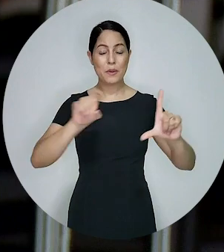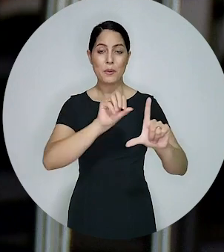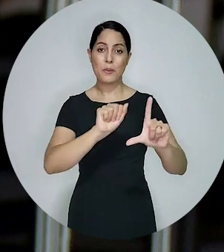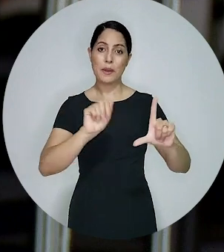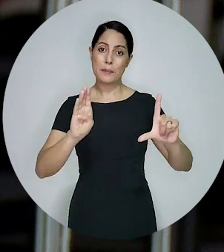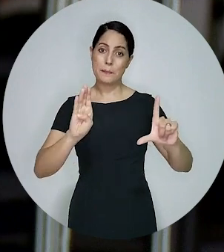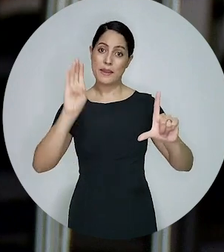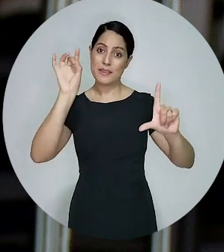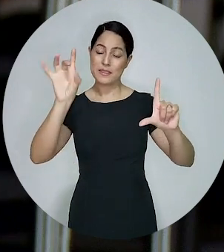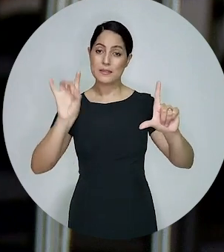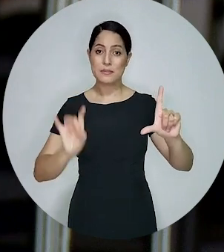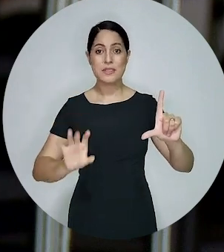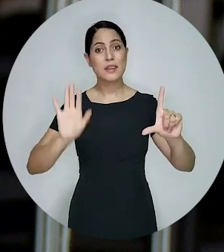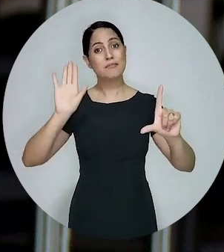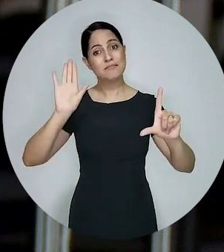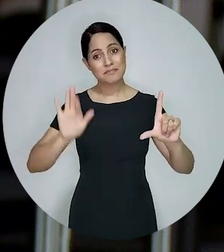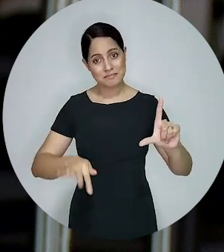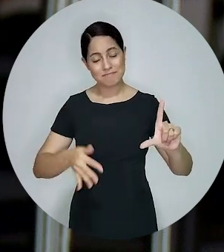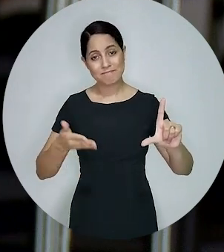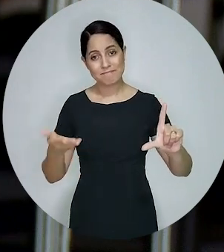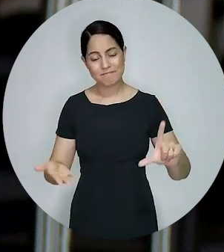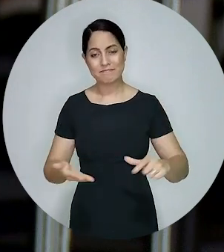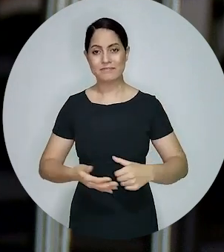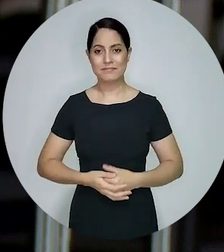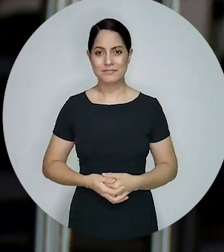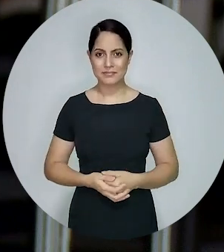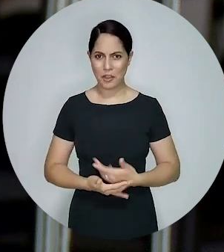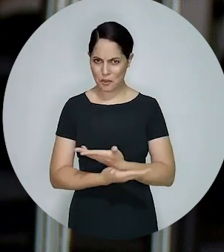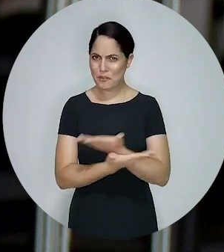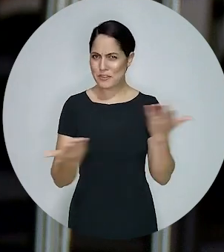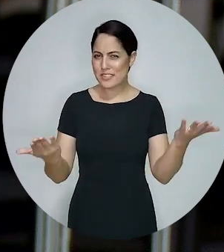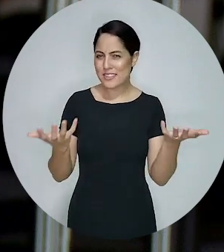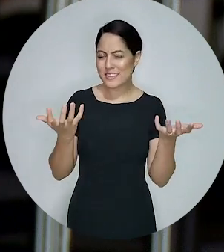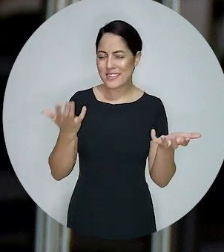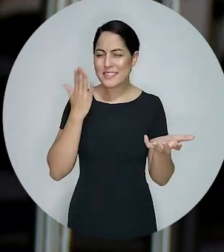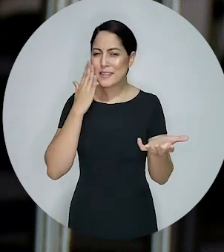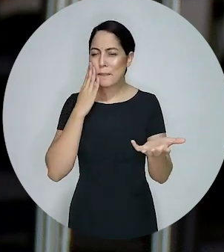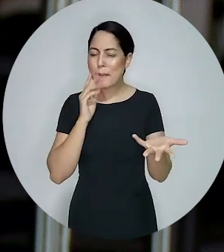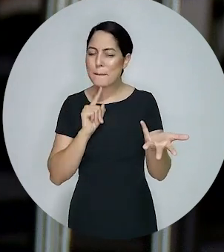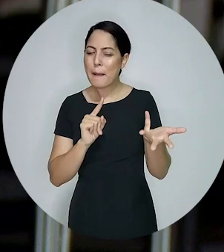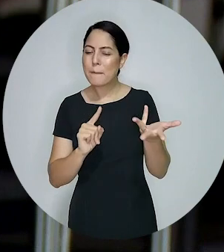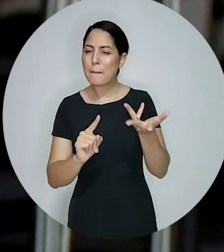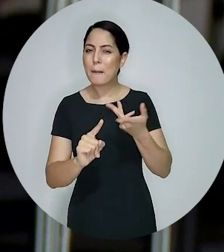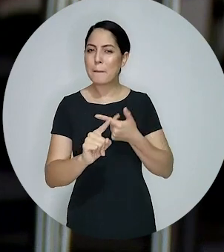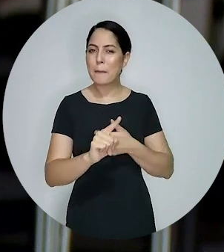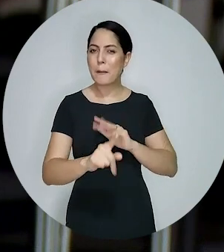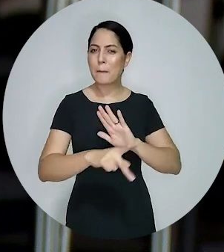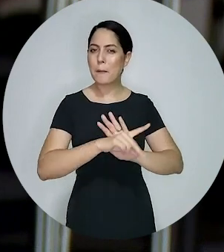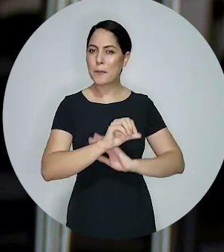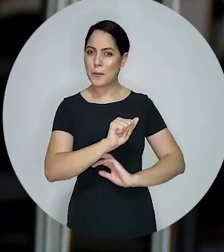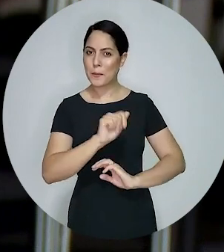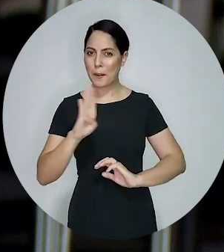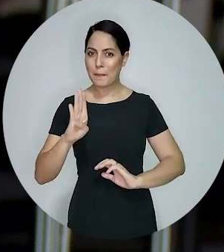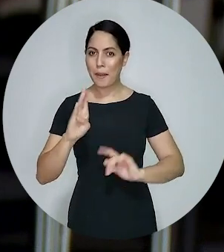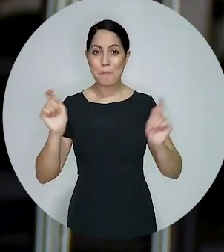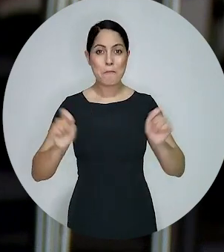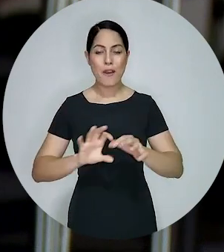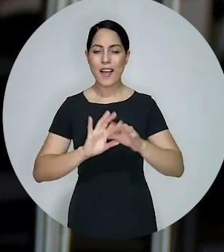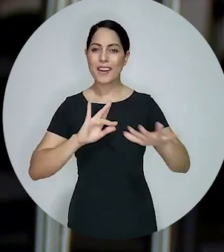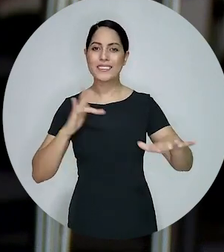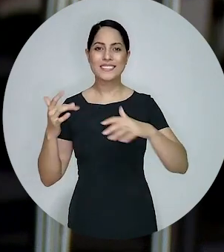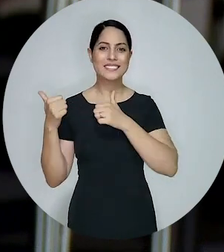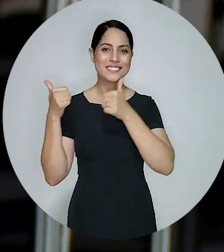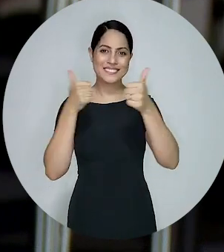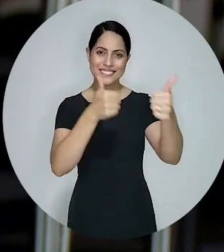Este programa especial da Ordem dos Advogados do Brasil fica por aqui. Se quiser conferir tudo que a OAB vem fazendo,